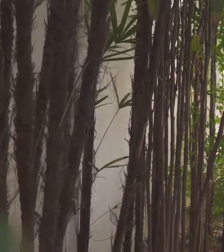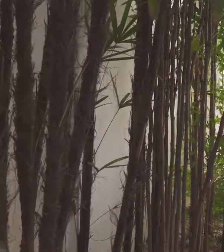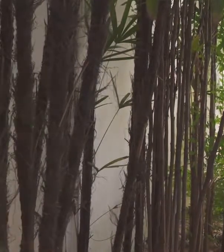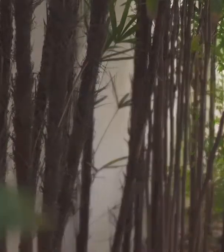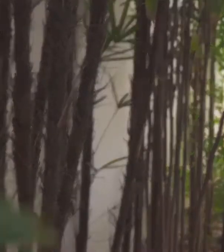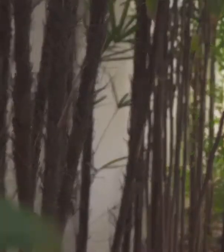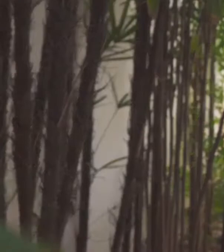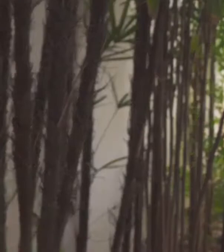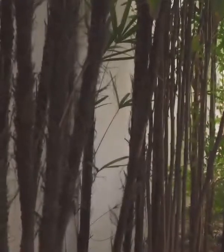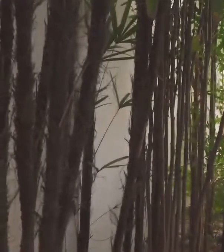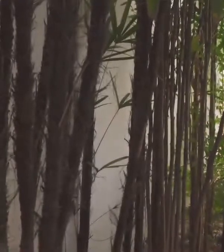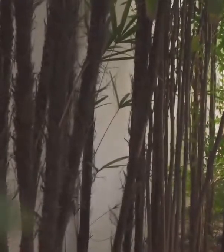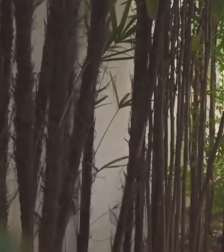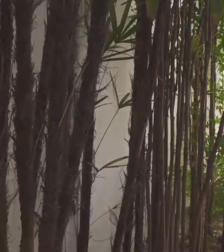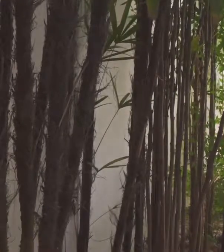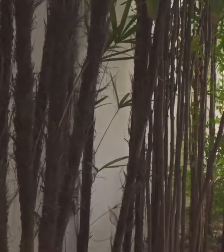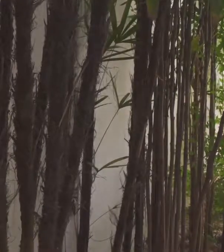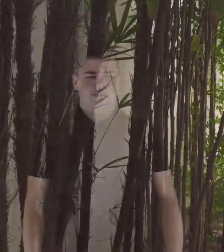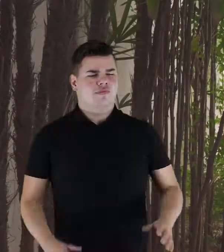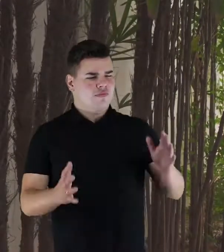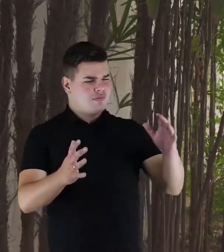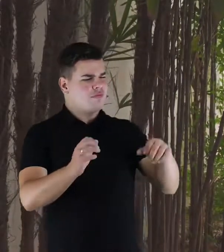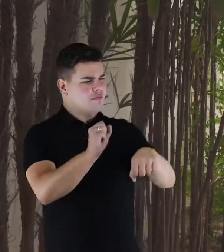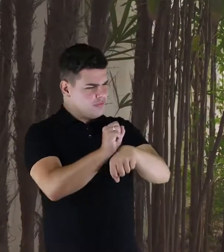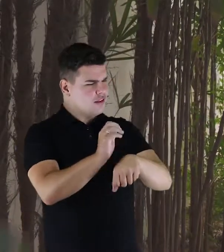aproxima-se mais e tenta lamber a cara de Aruan, que se afasta.